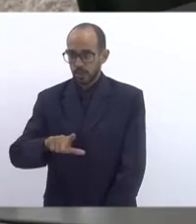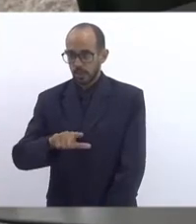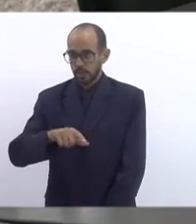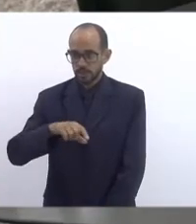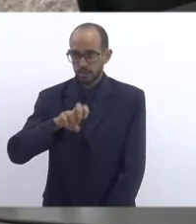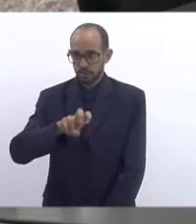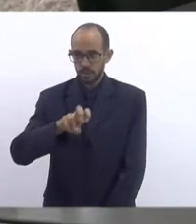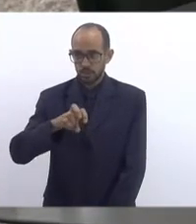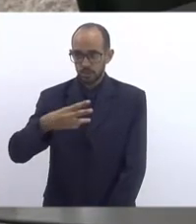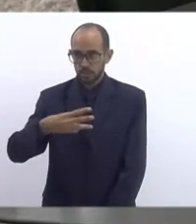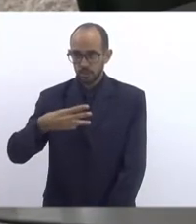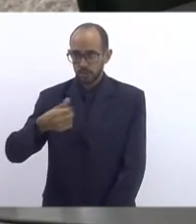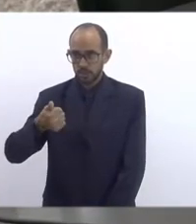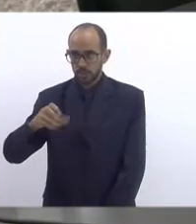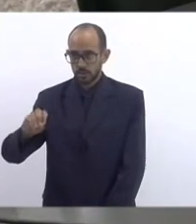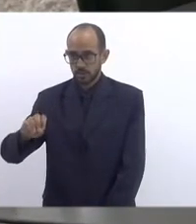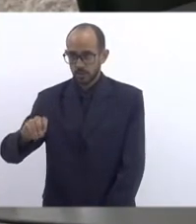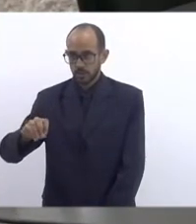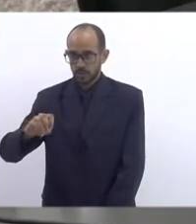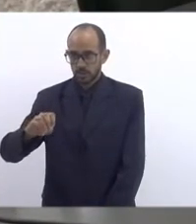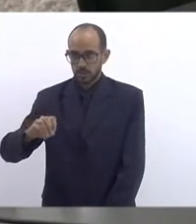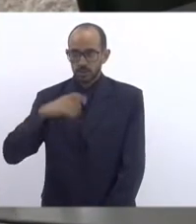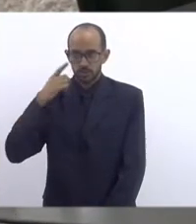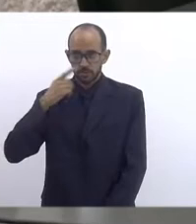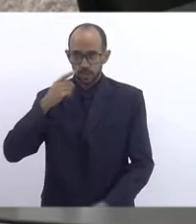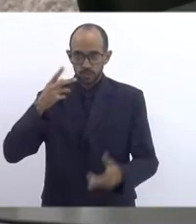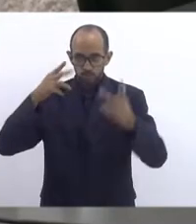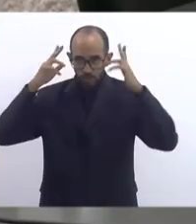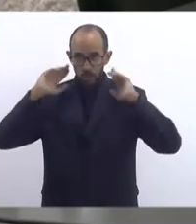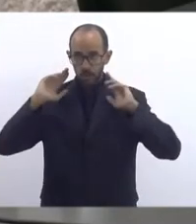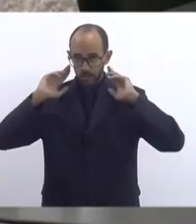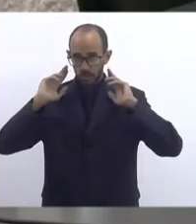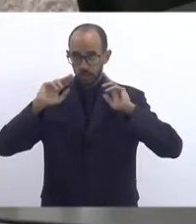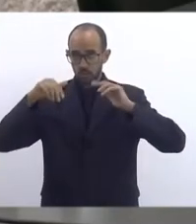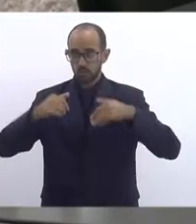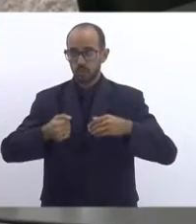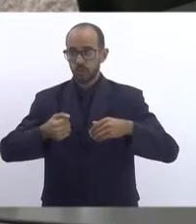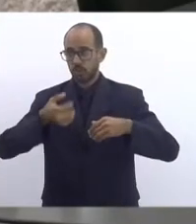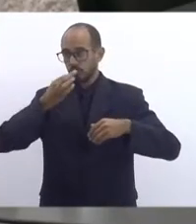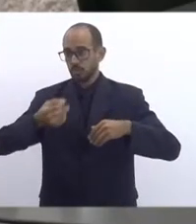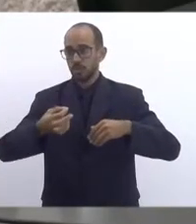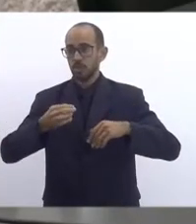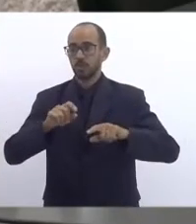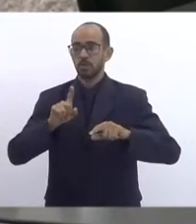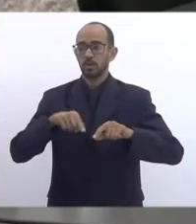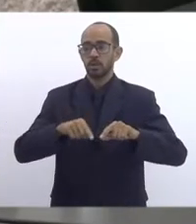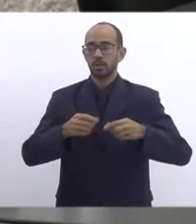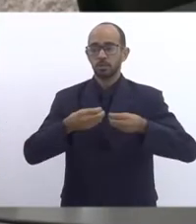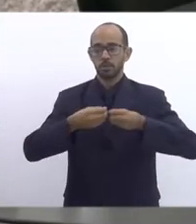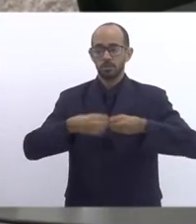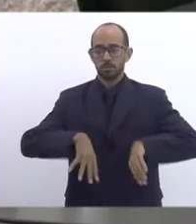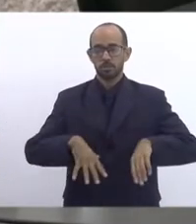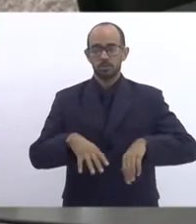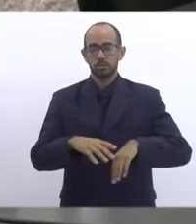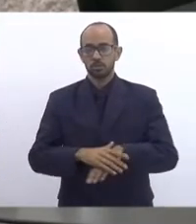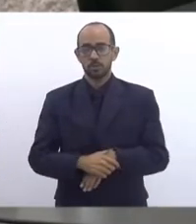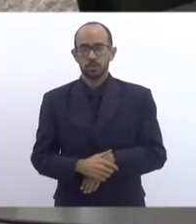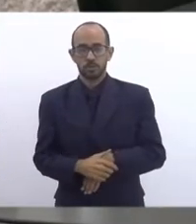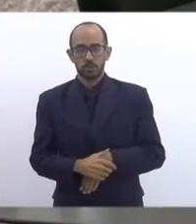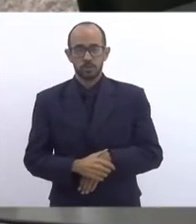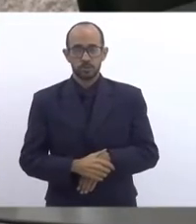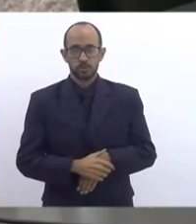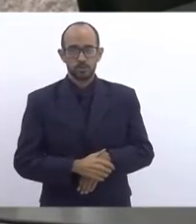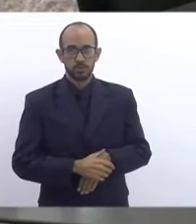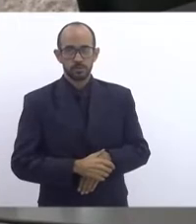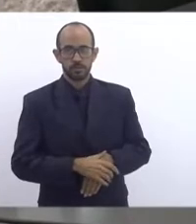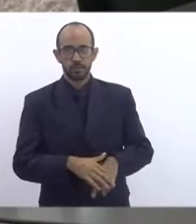5310 de 2022, autoria do deputado Marcelo Cabeleireiro, o parecer pela prejudicabilidade